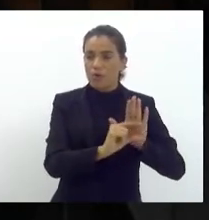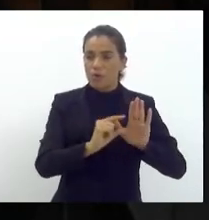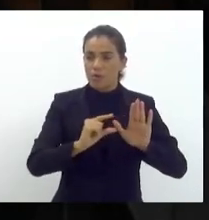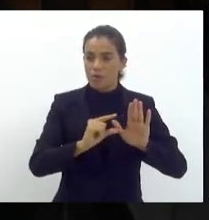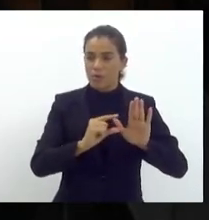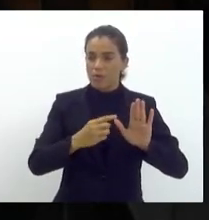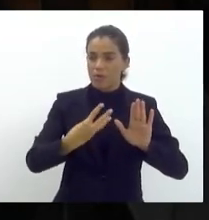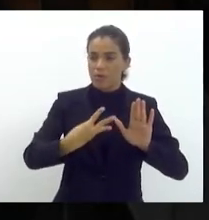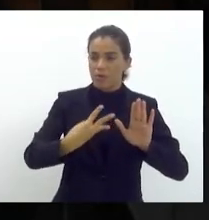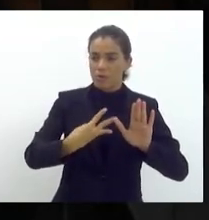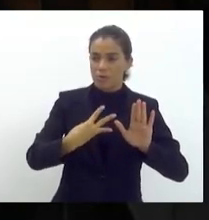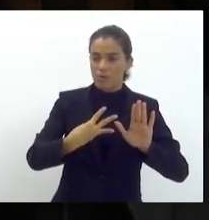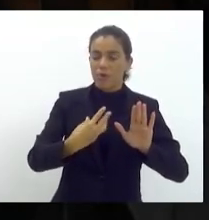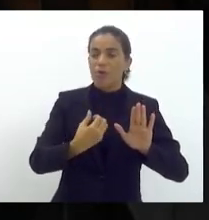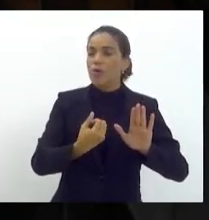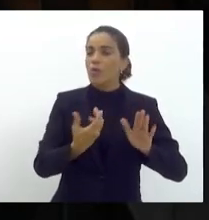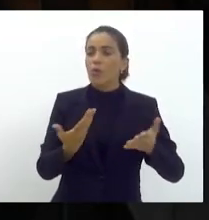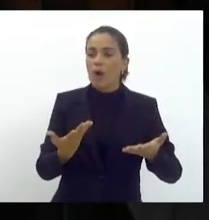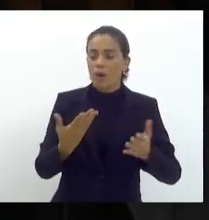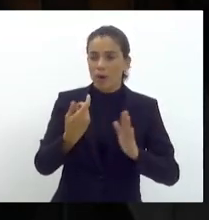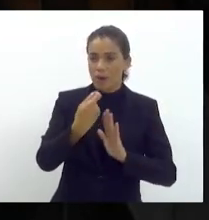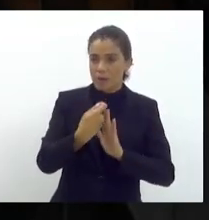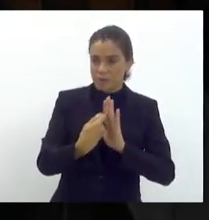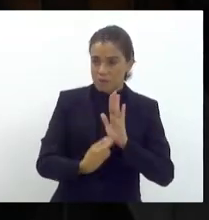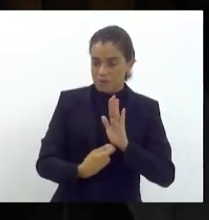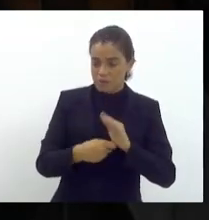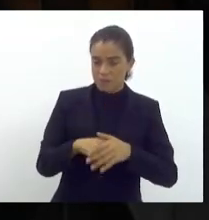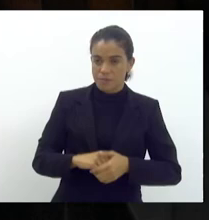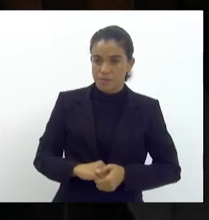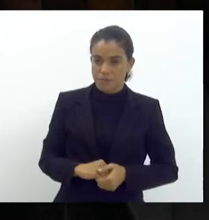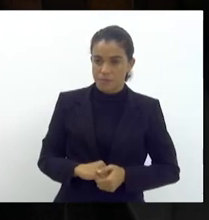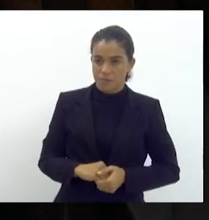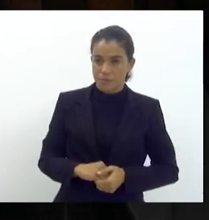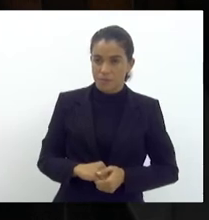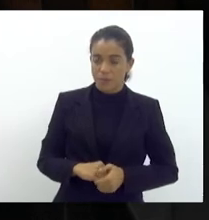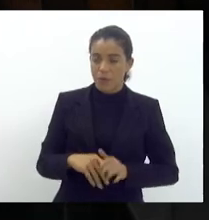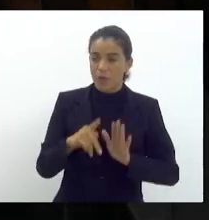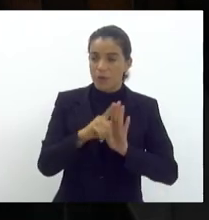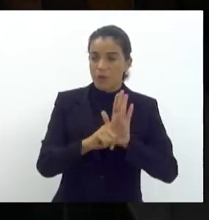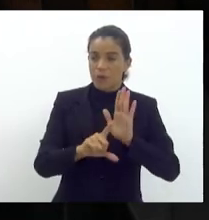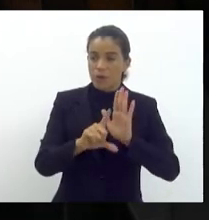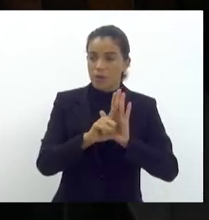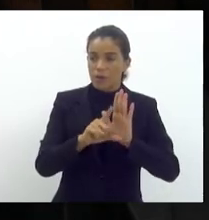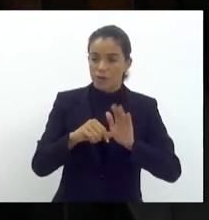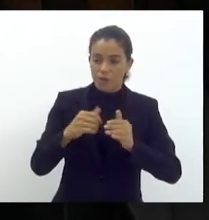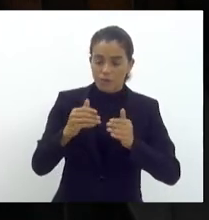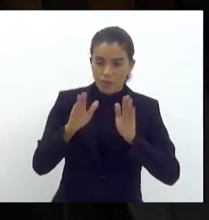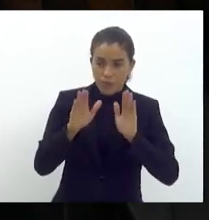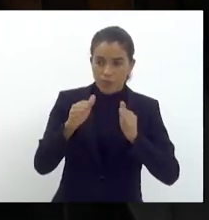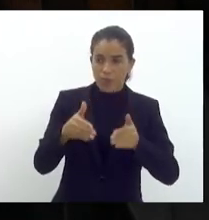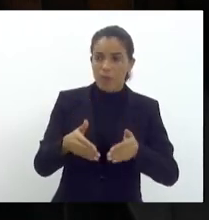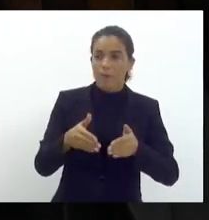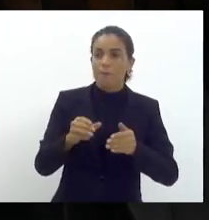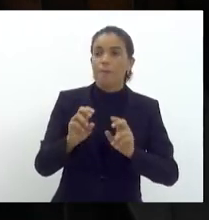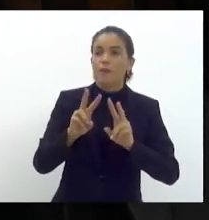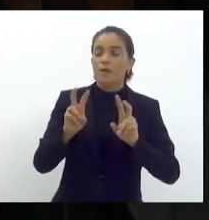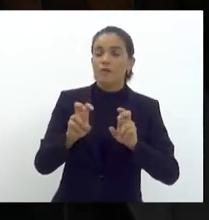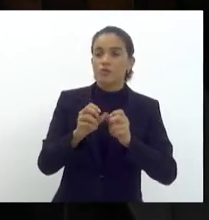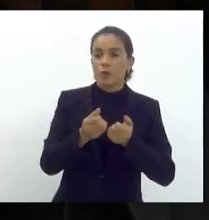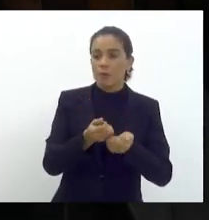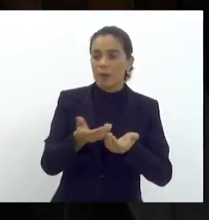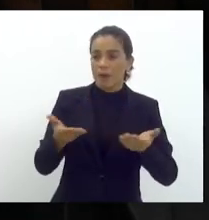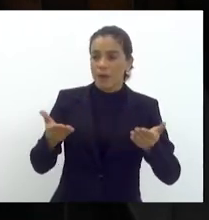terceiro com a seguinte redação o projeto de respeito a fornecimento de Energia